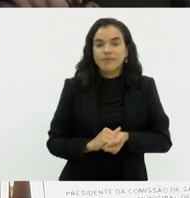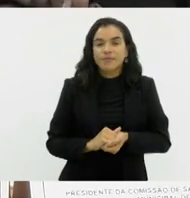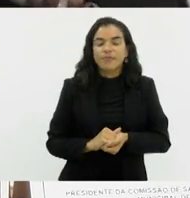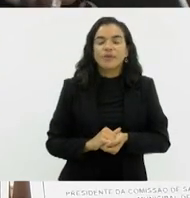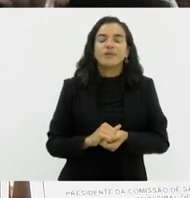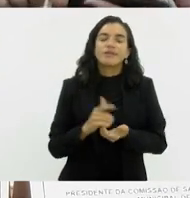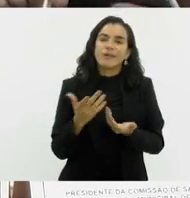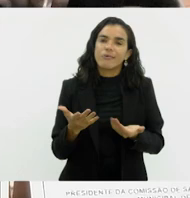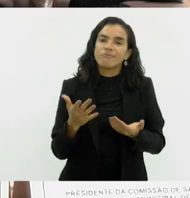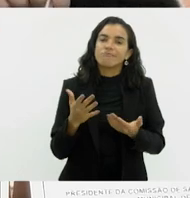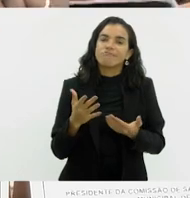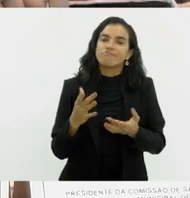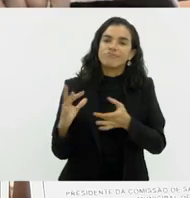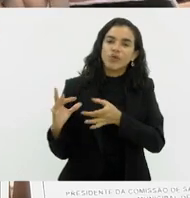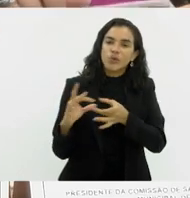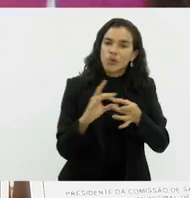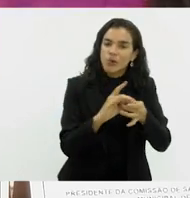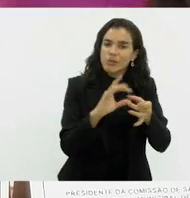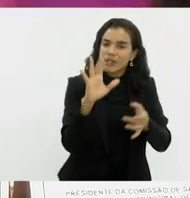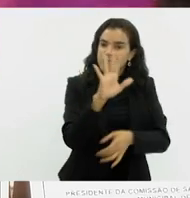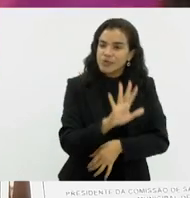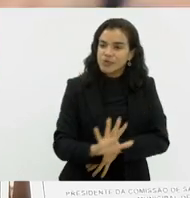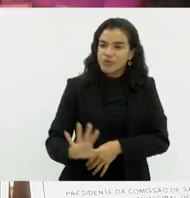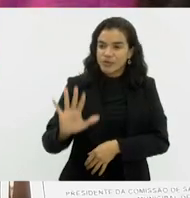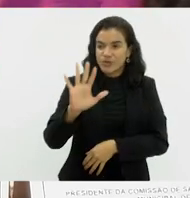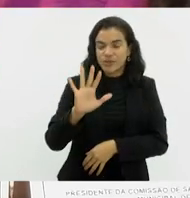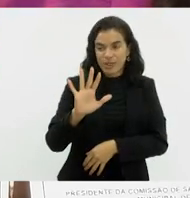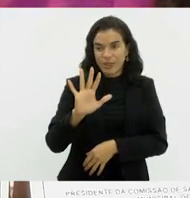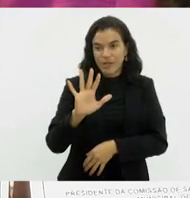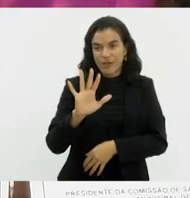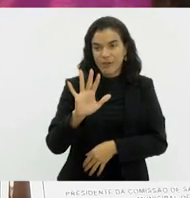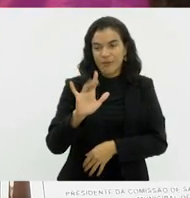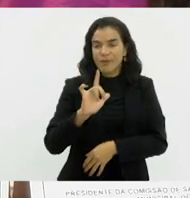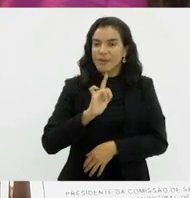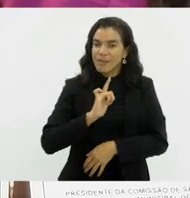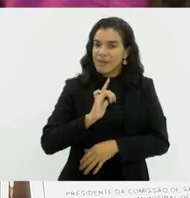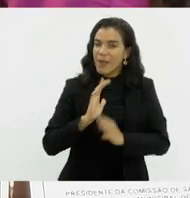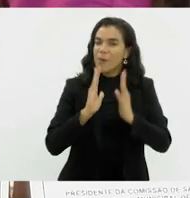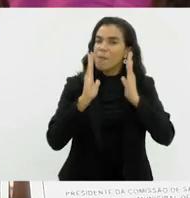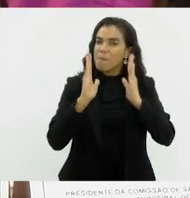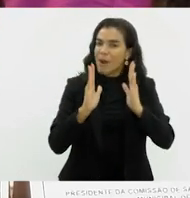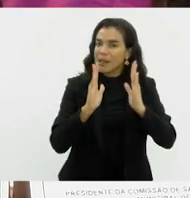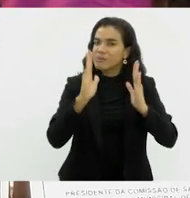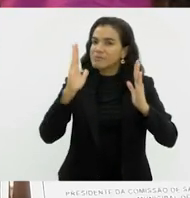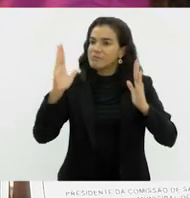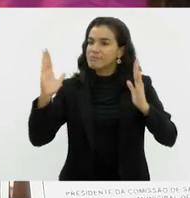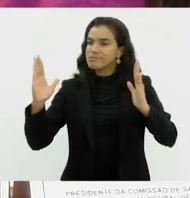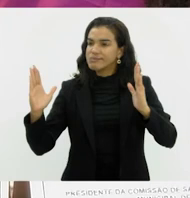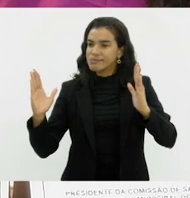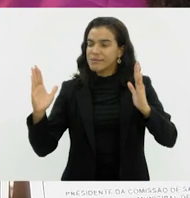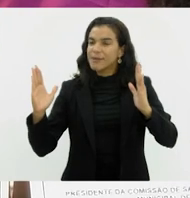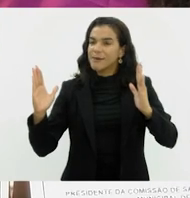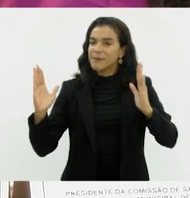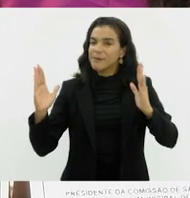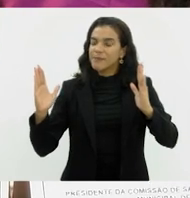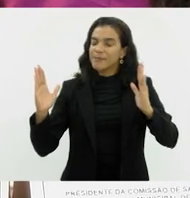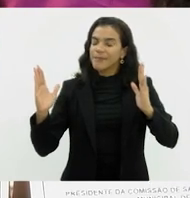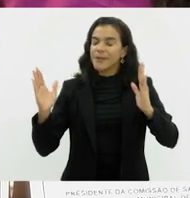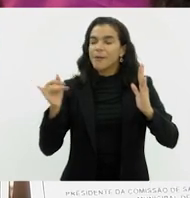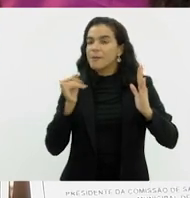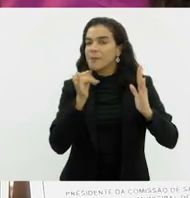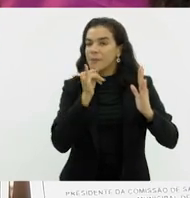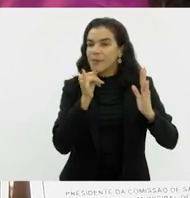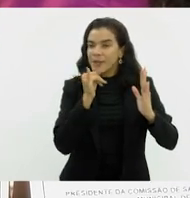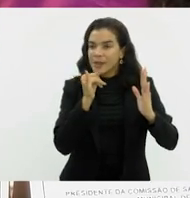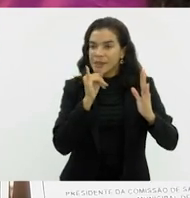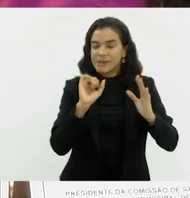gerais, deputado, o que a gente está... tem uns prazos mais longos aqui, que é cuidado